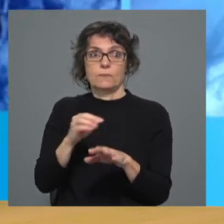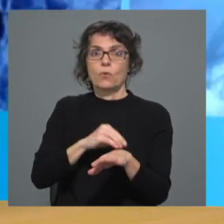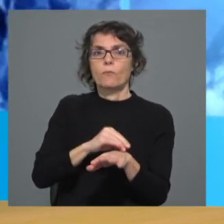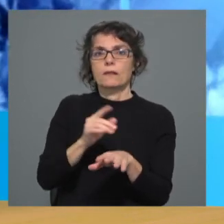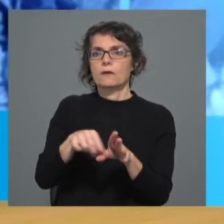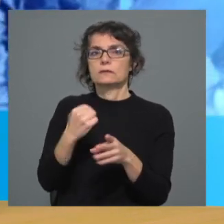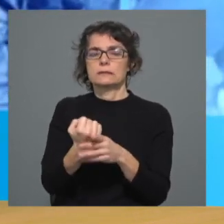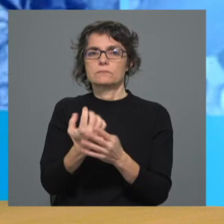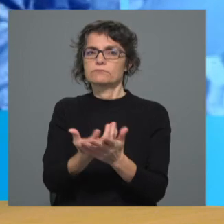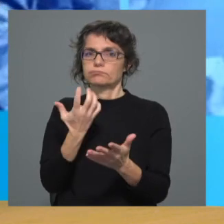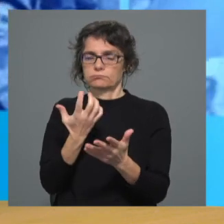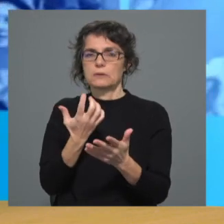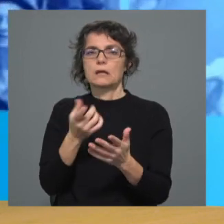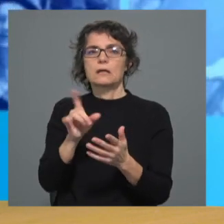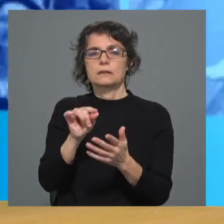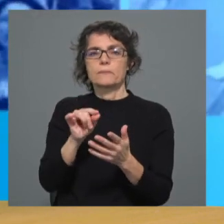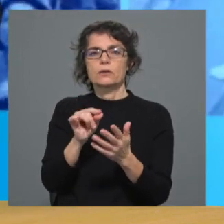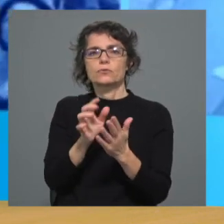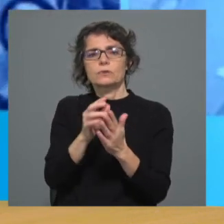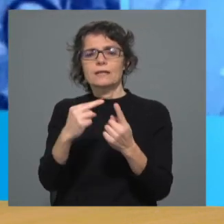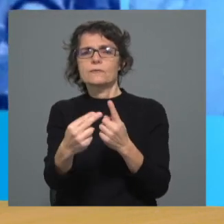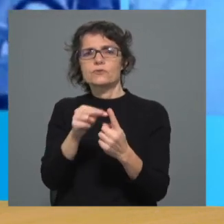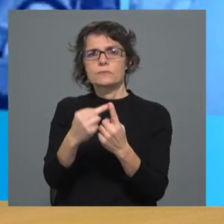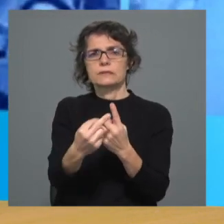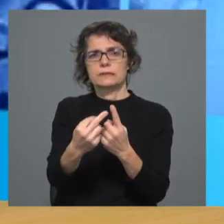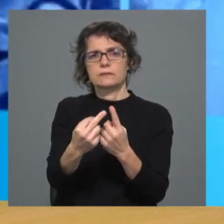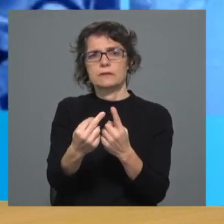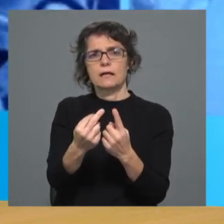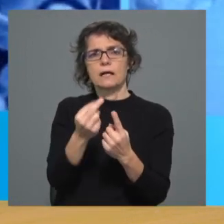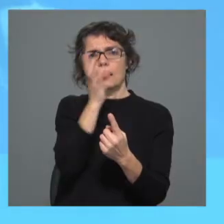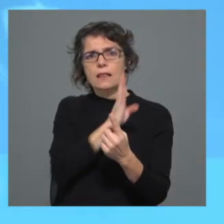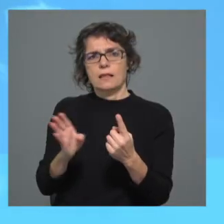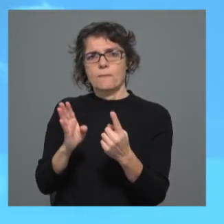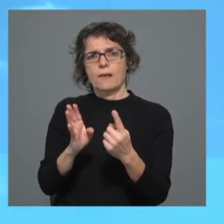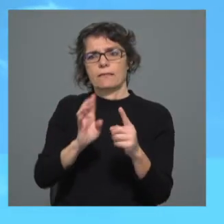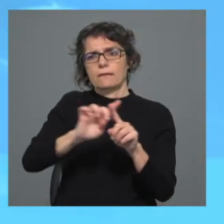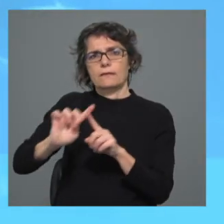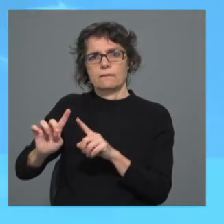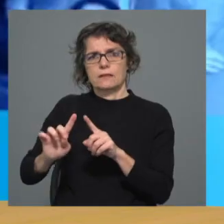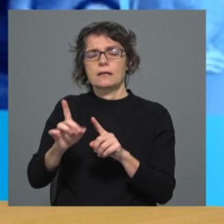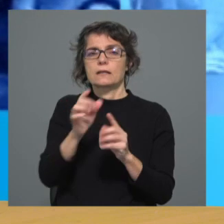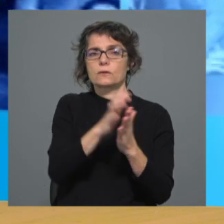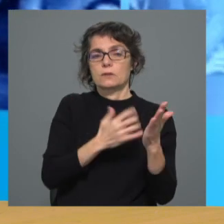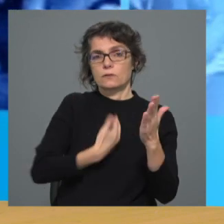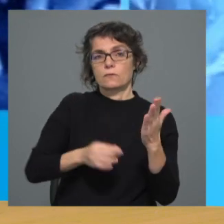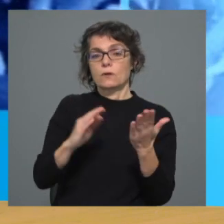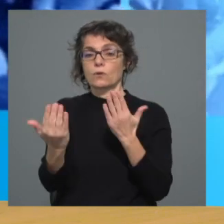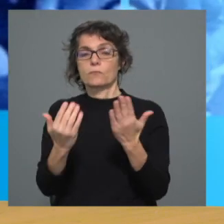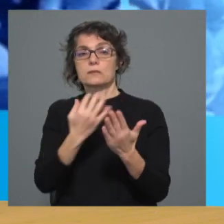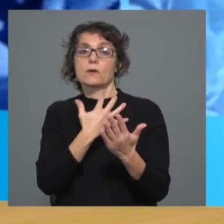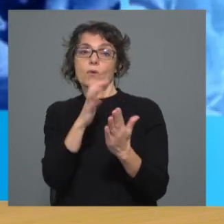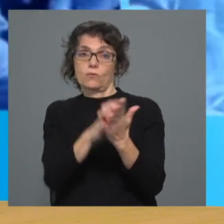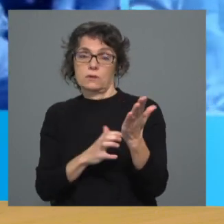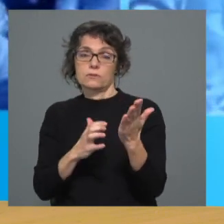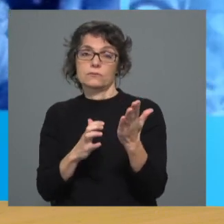a perspectiva veterotestamentária que enquadra os textos do Novo Testamento. Ora, esse texto exatamente chama a atenção do